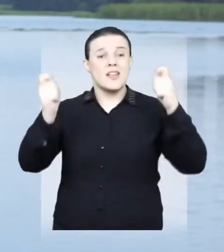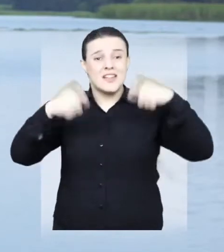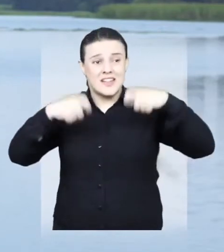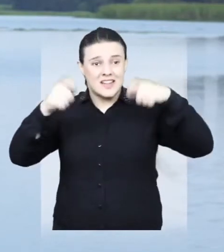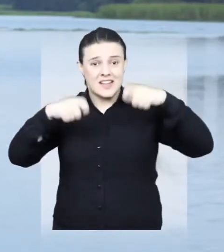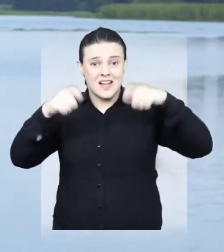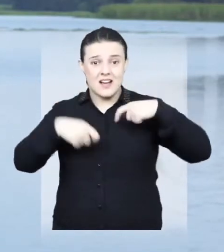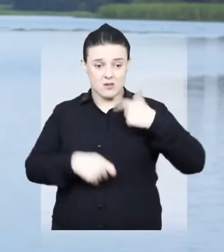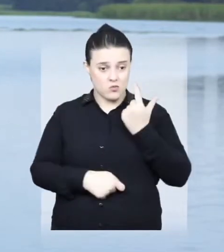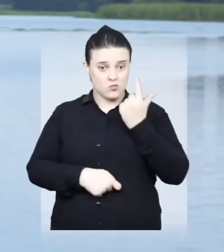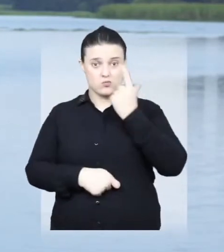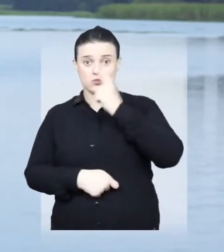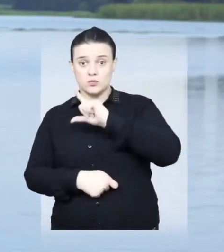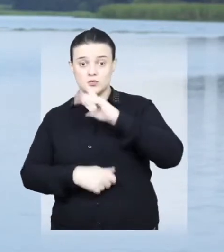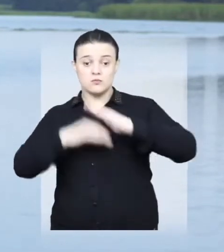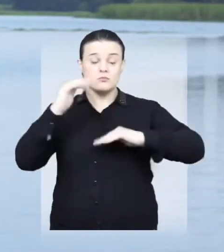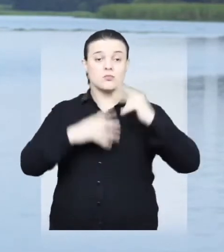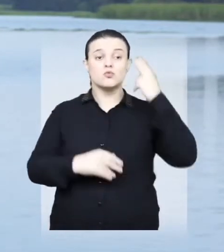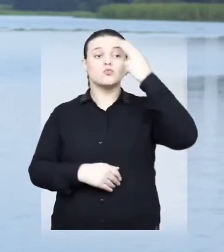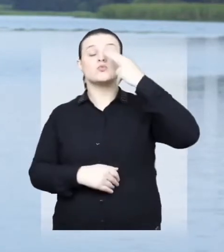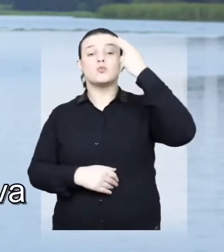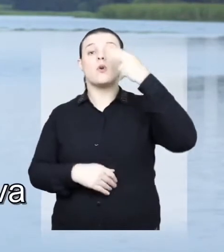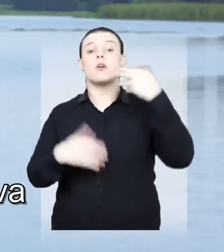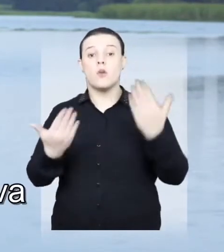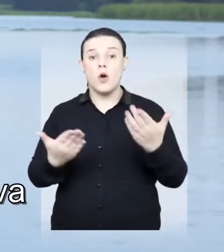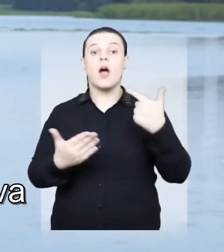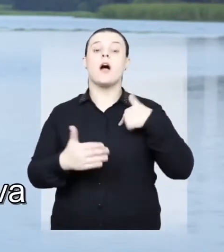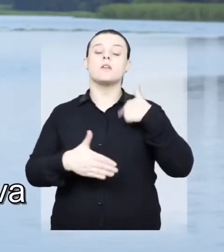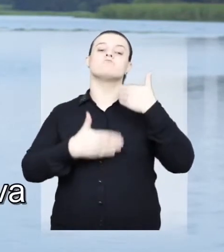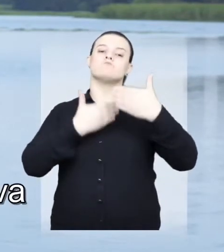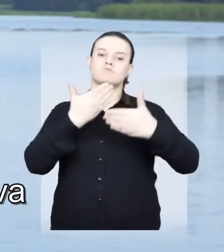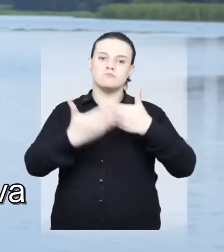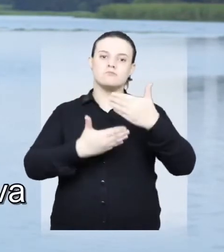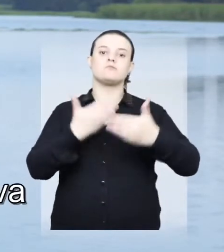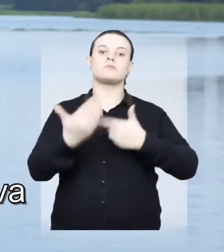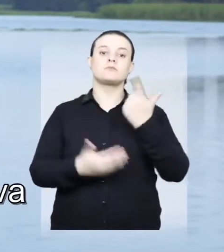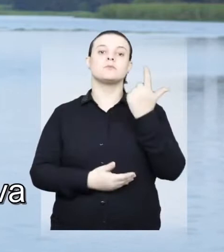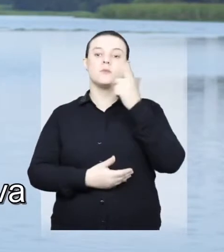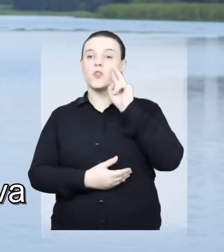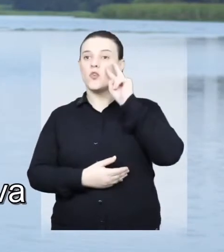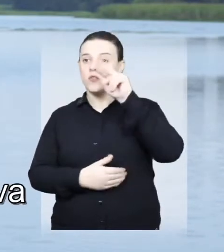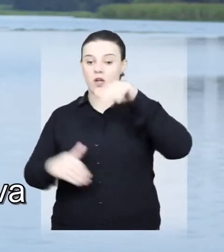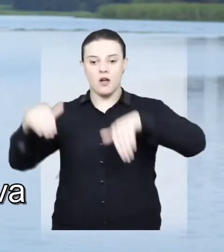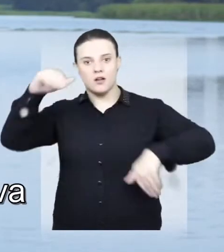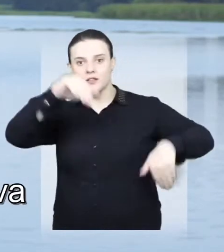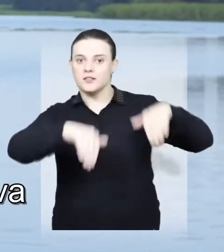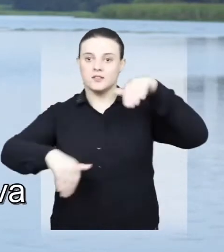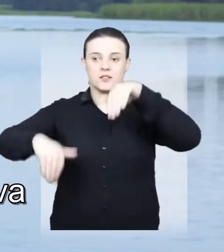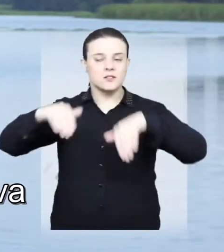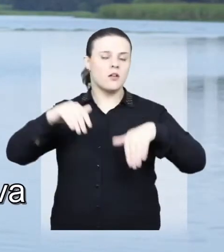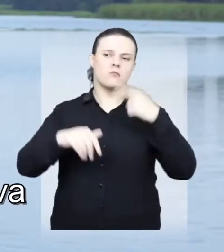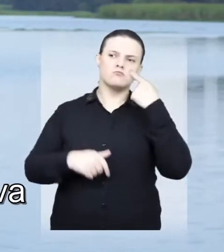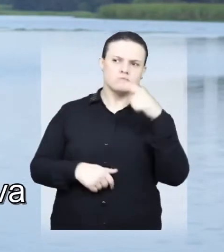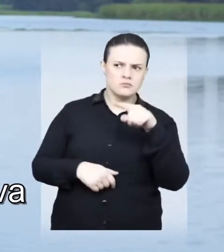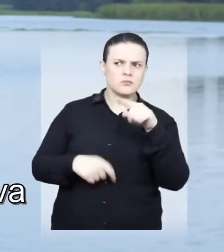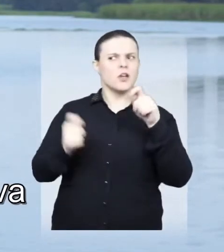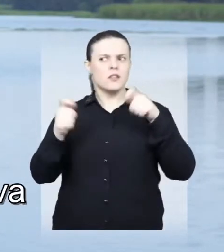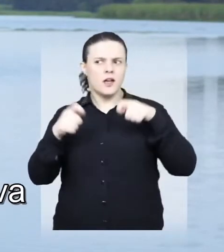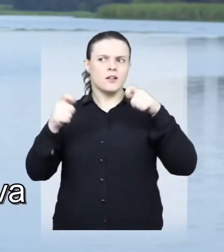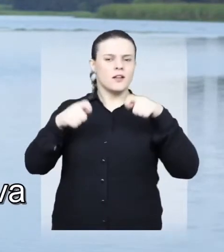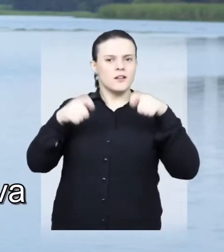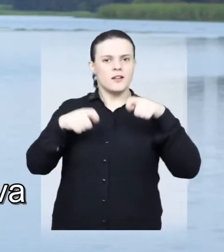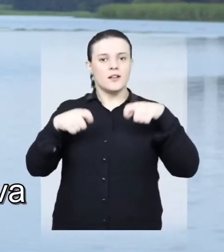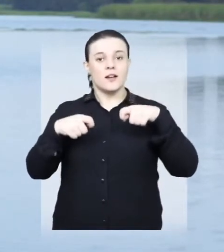consigo realizar esse sonho? Foi quando eu consegui vi que a natação era algo que estava me levando